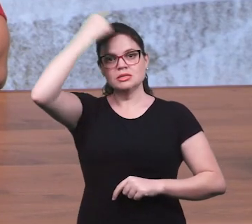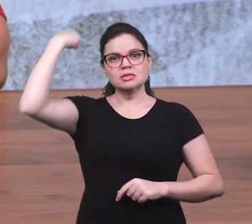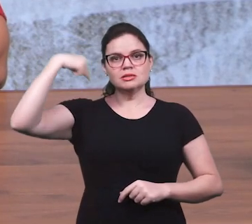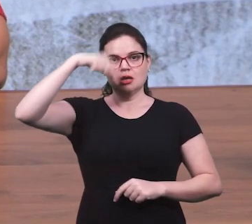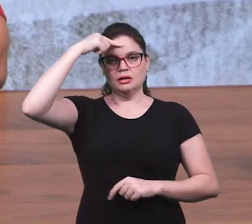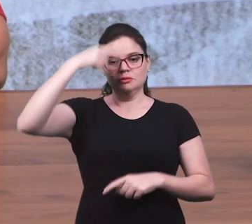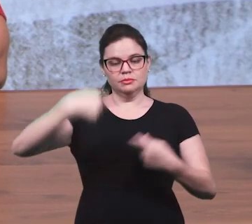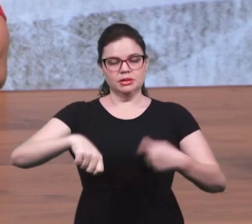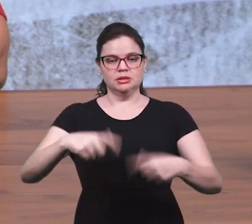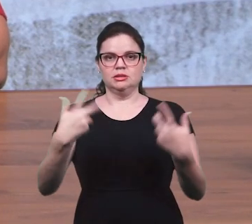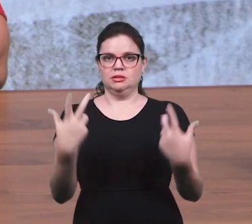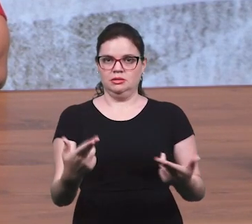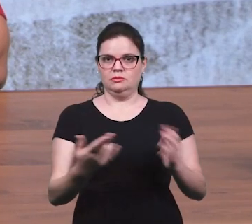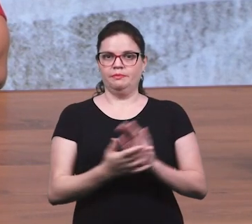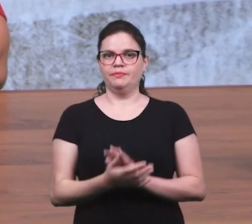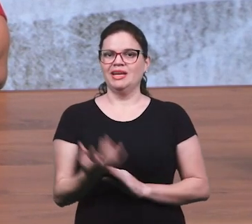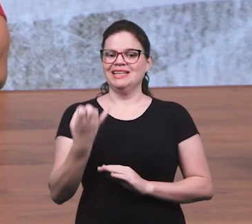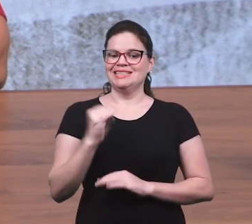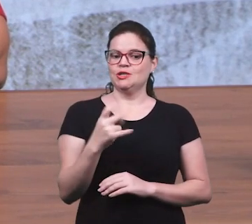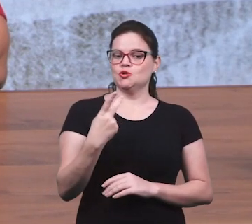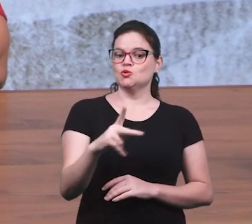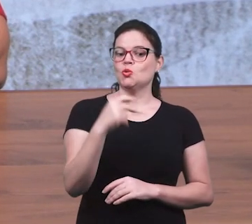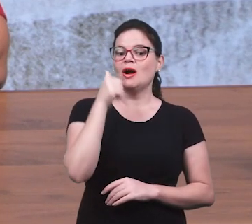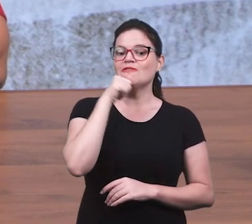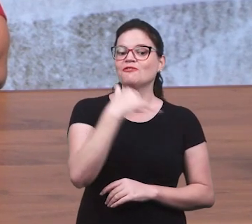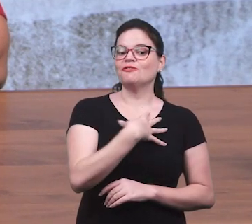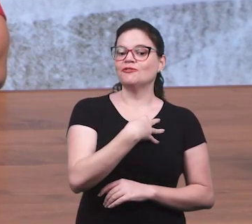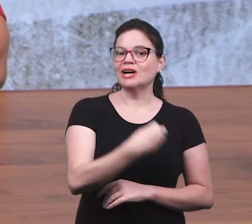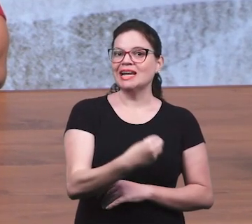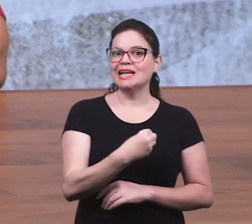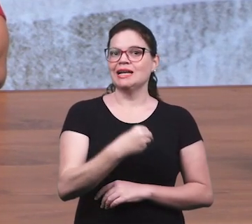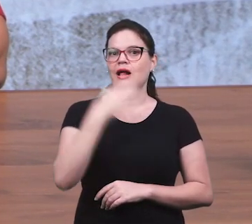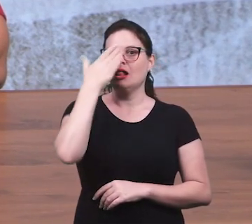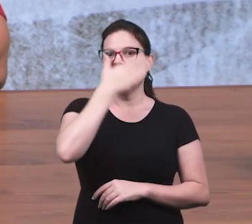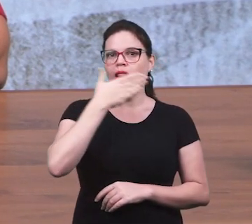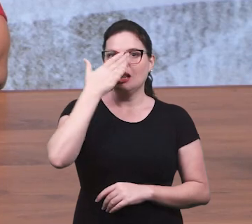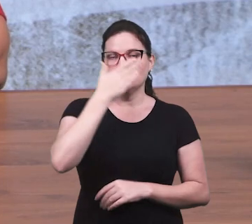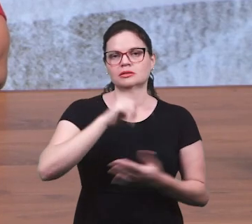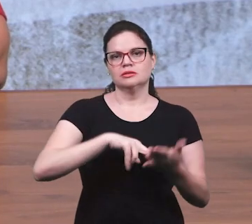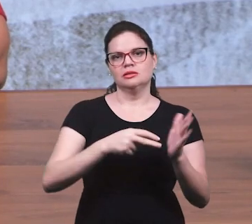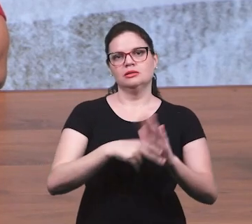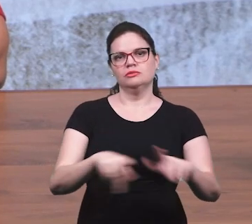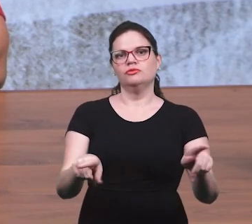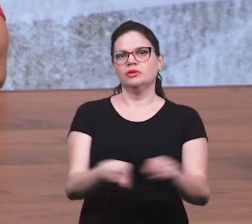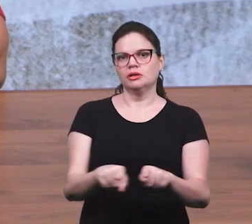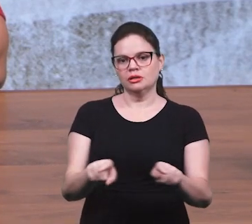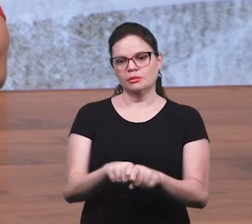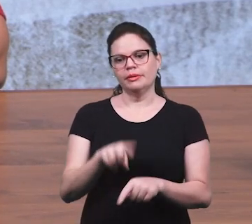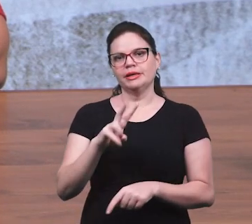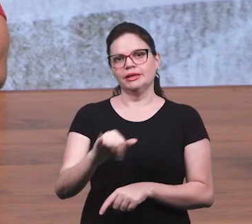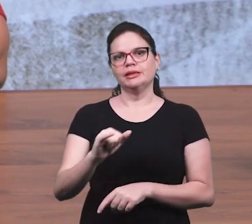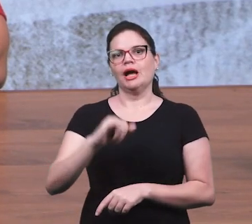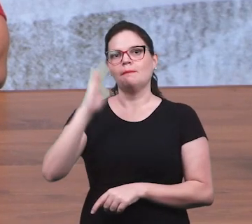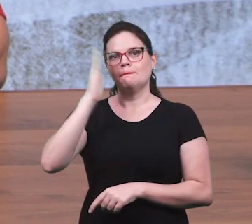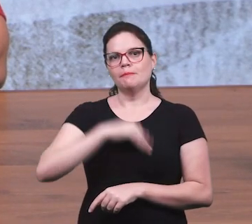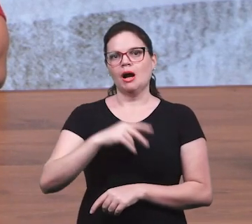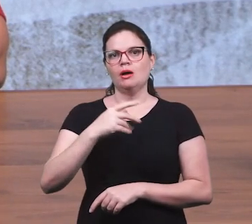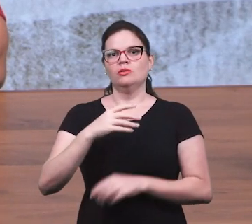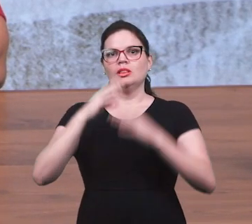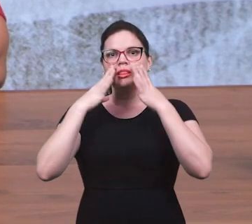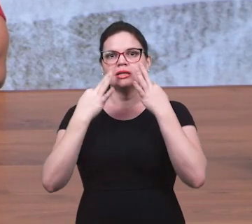de um sacerdote se prostituir, profana seu pai, com fogo será queimada. E o